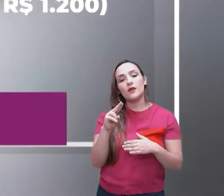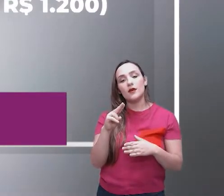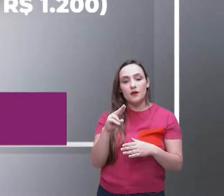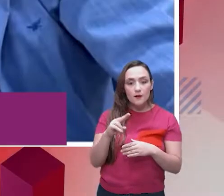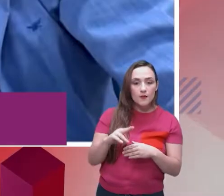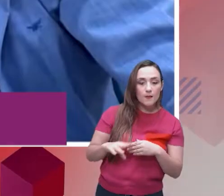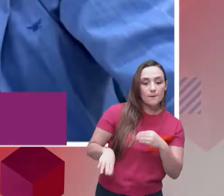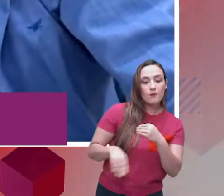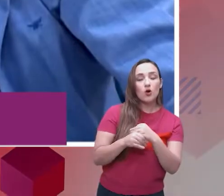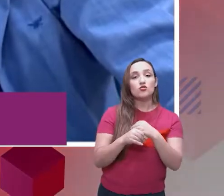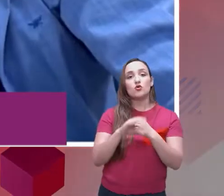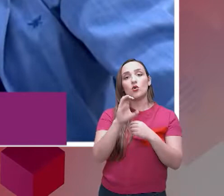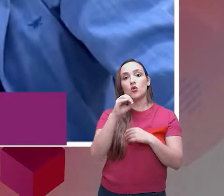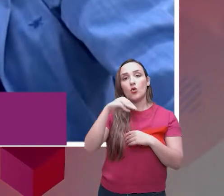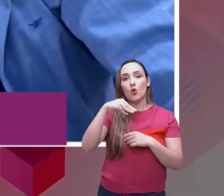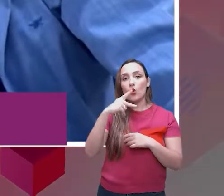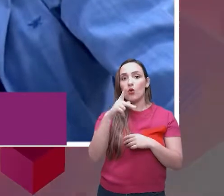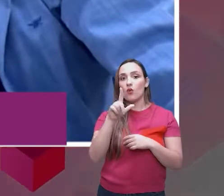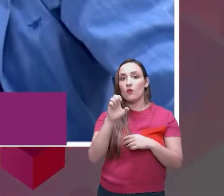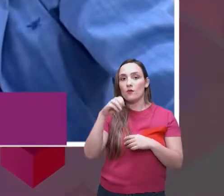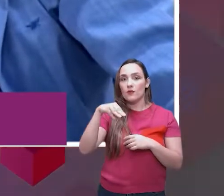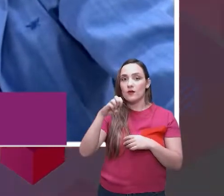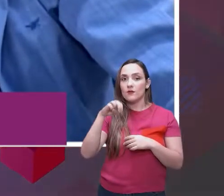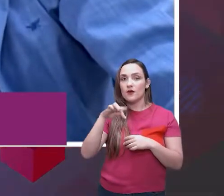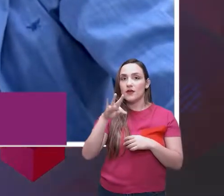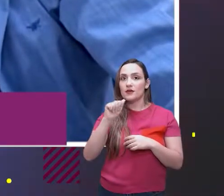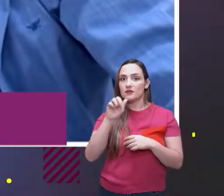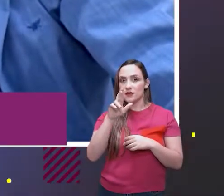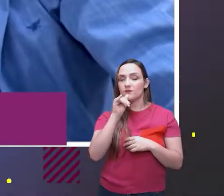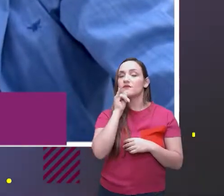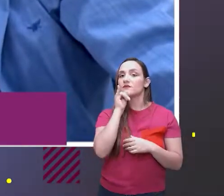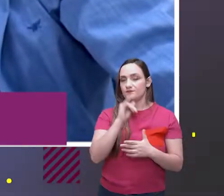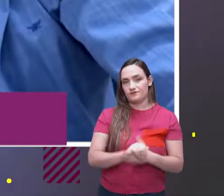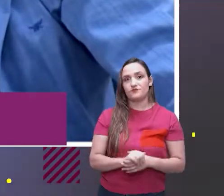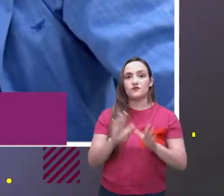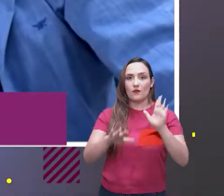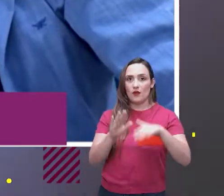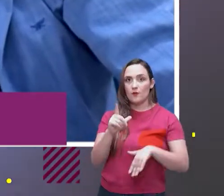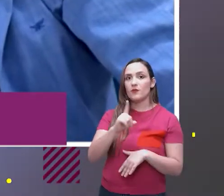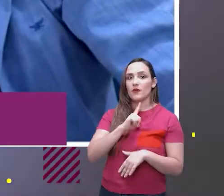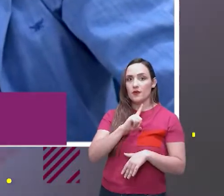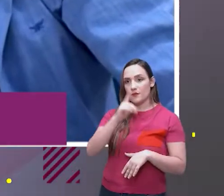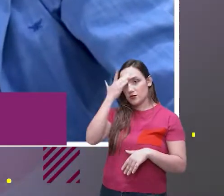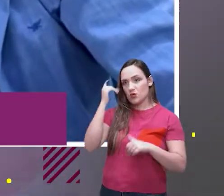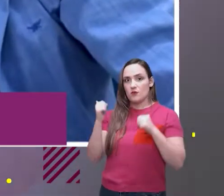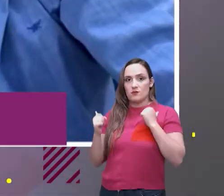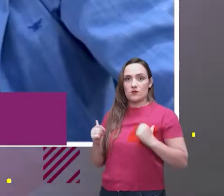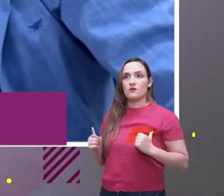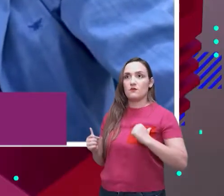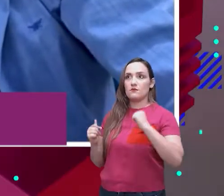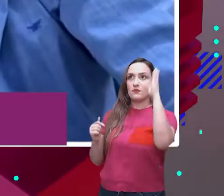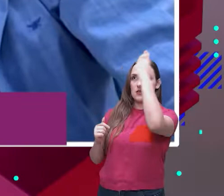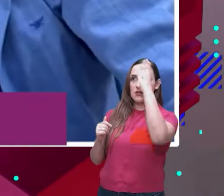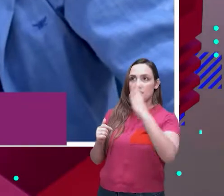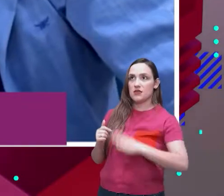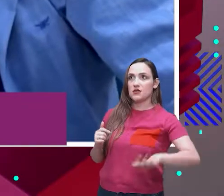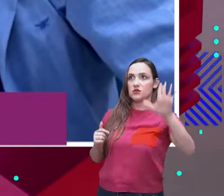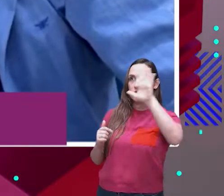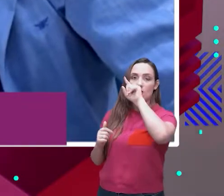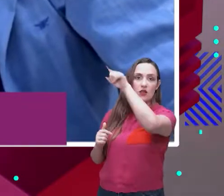dessa alteração da lei? O atleta que recebia a Bolsa Nacional, a Bolsa do Ministério do Esporte à época,